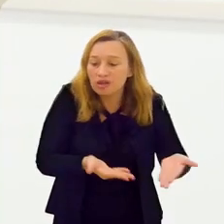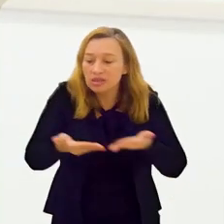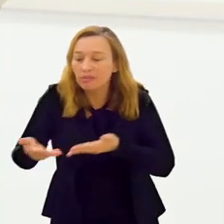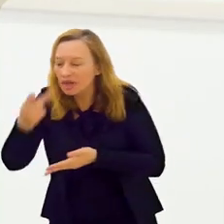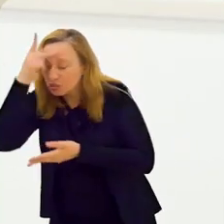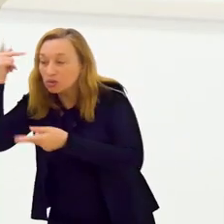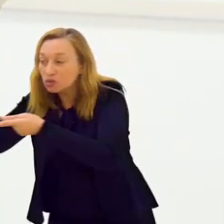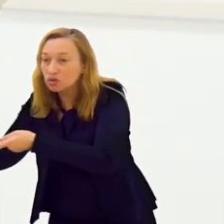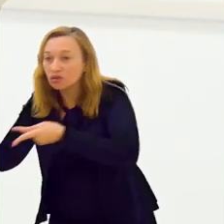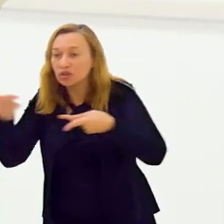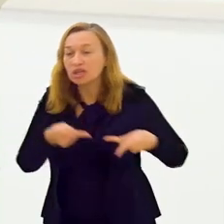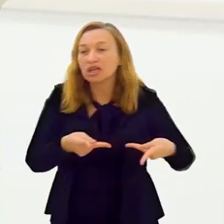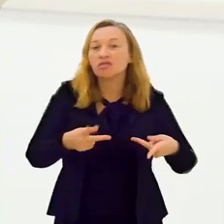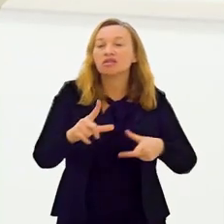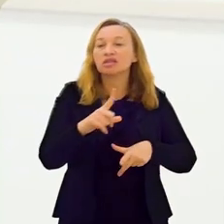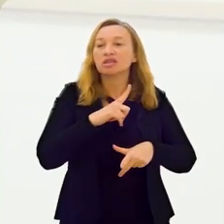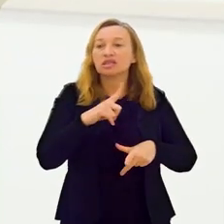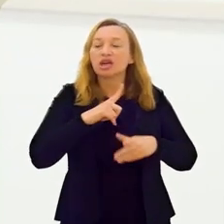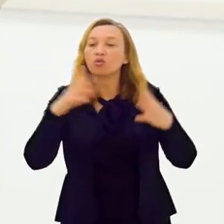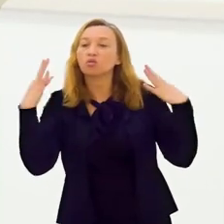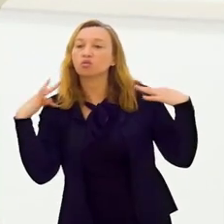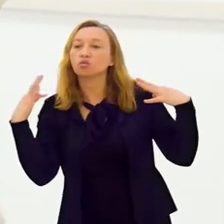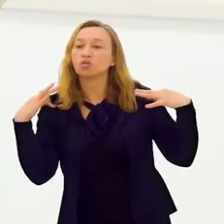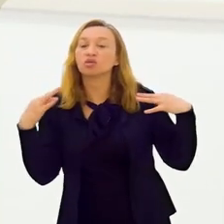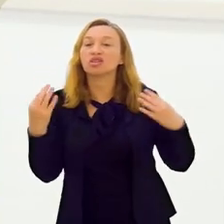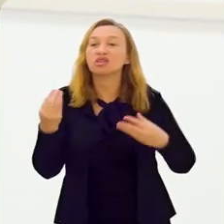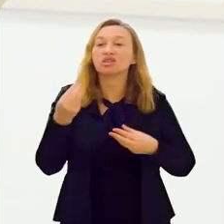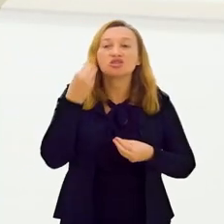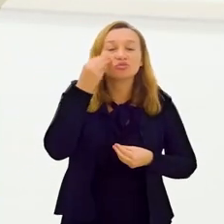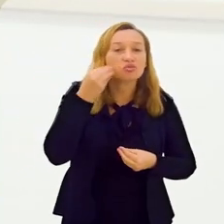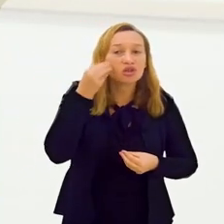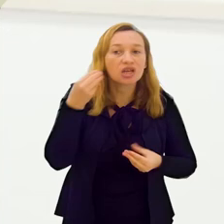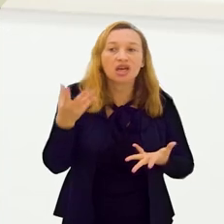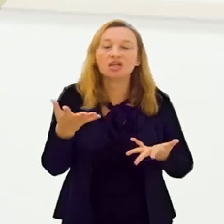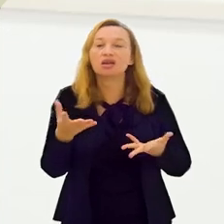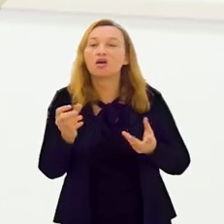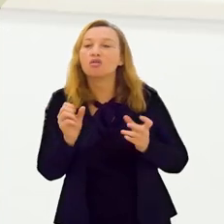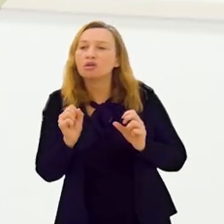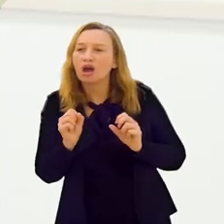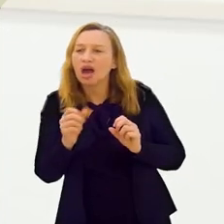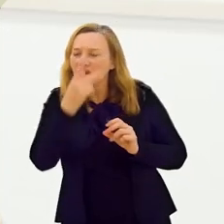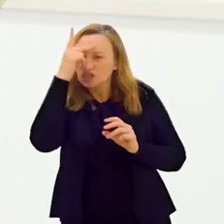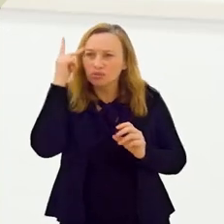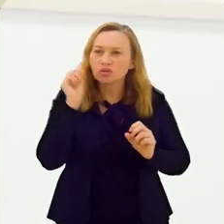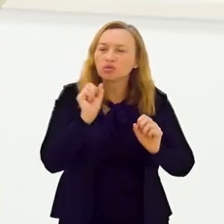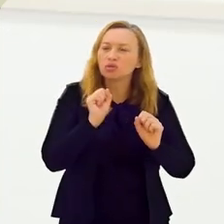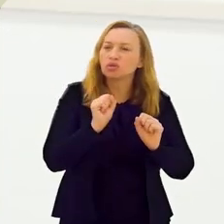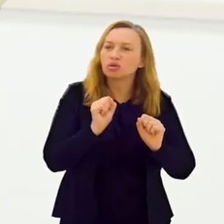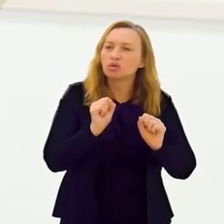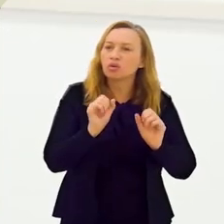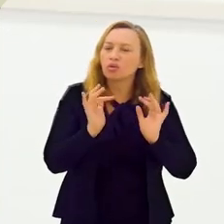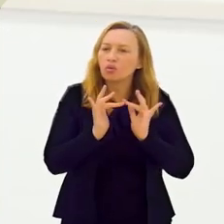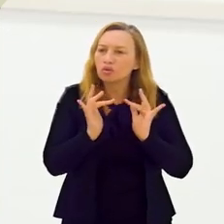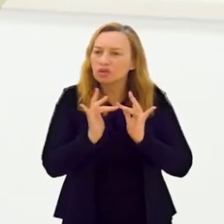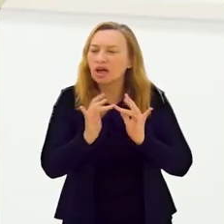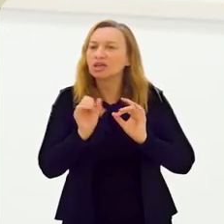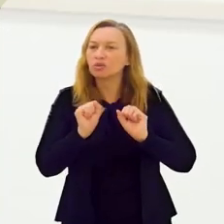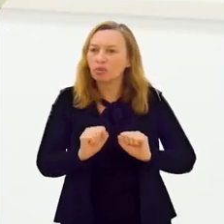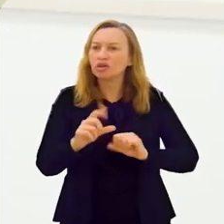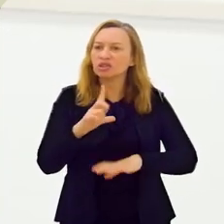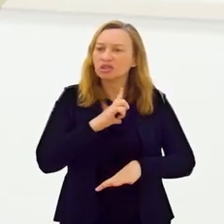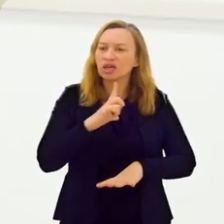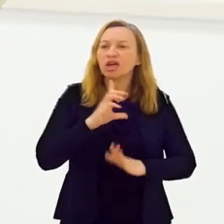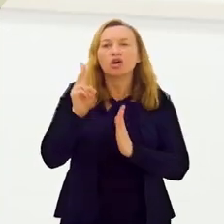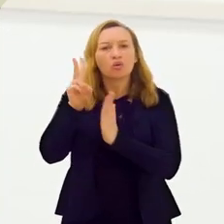deveriam receber os visitantes. Então, você tem um turismo de vivência. Vocês podem, as pessoas que lá